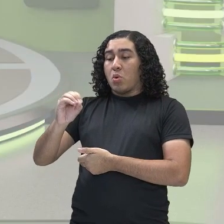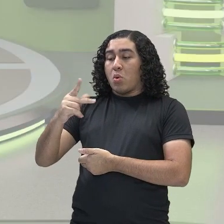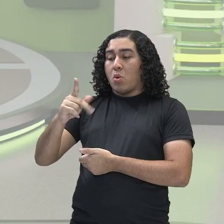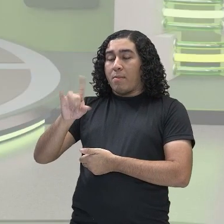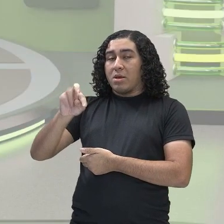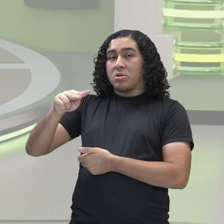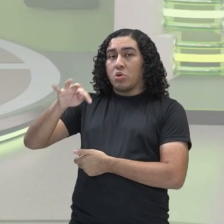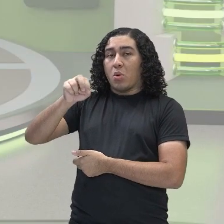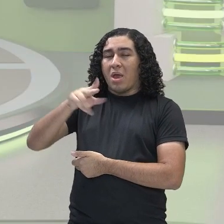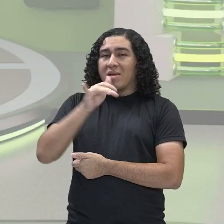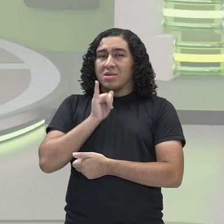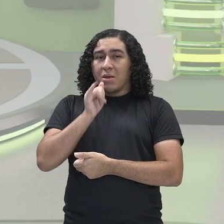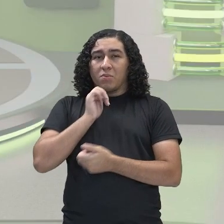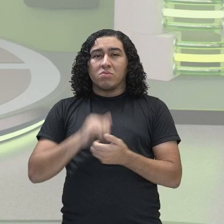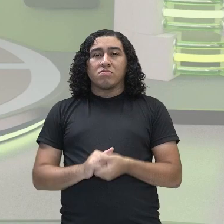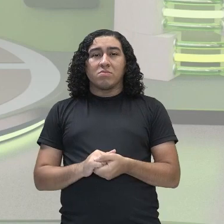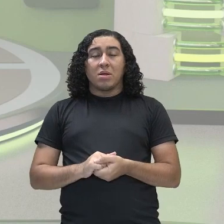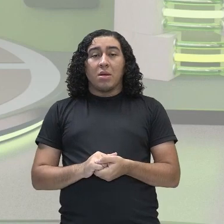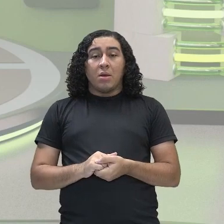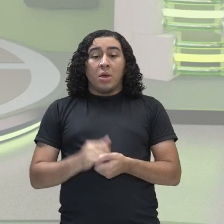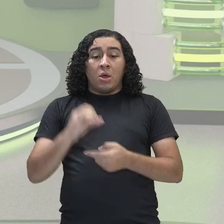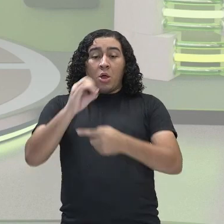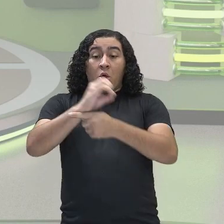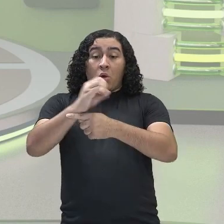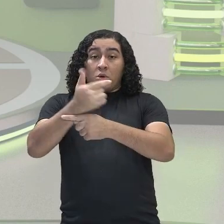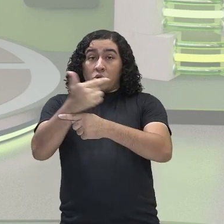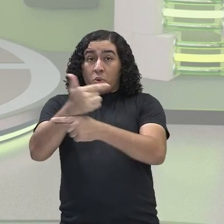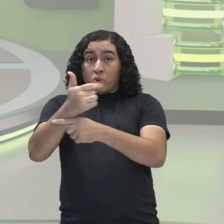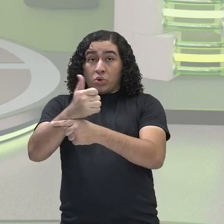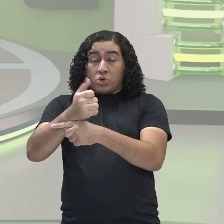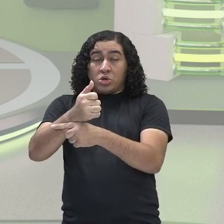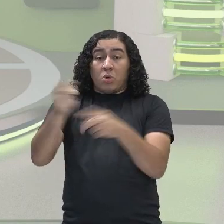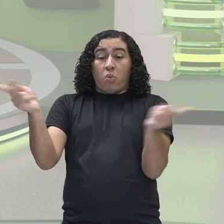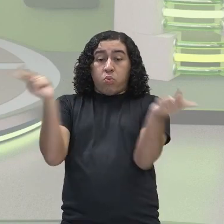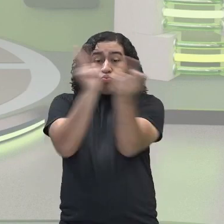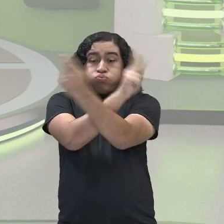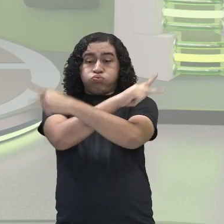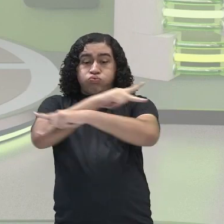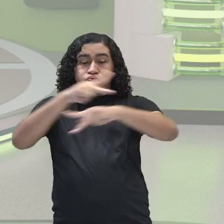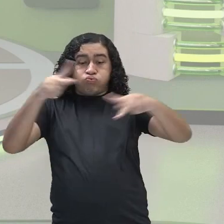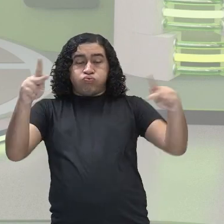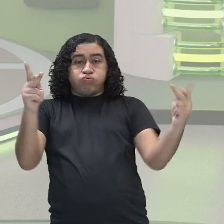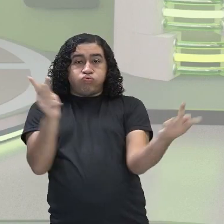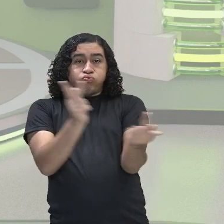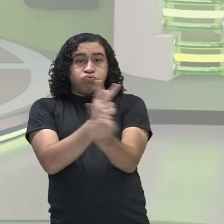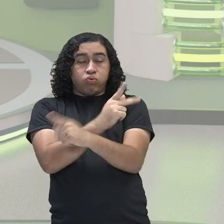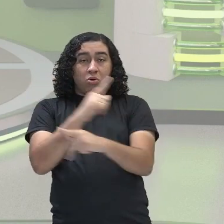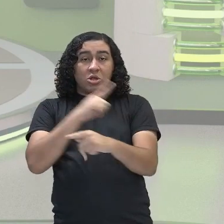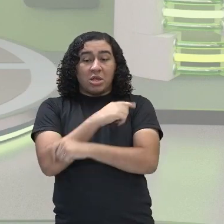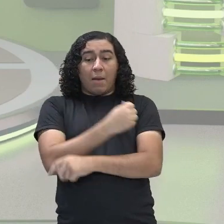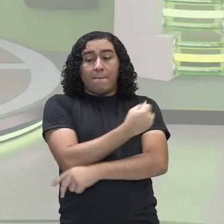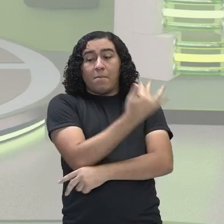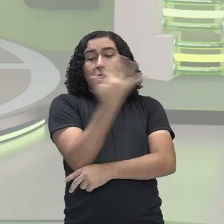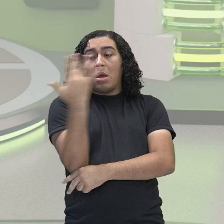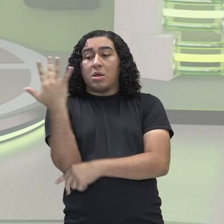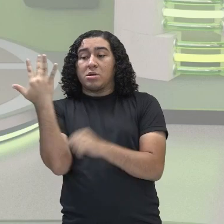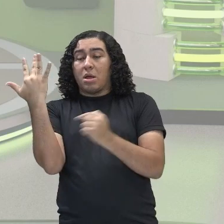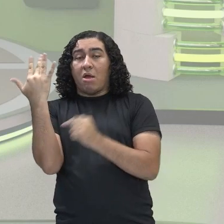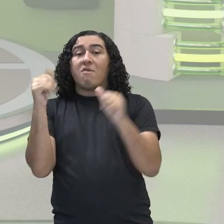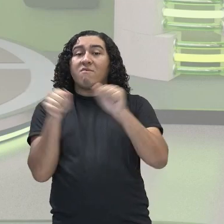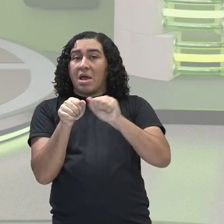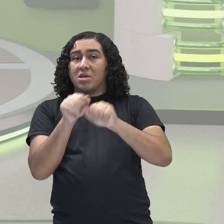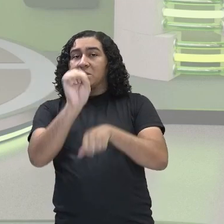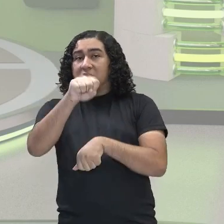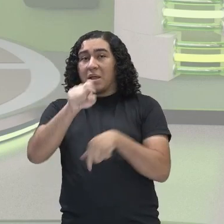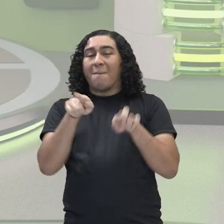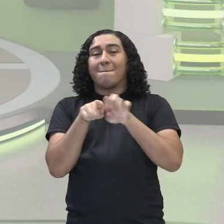deve ter ouvido falar, por exemplo, que o oxigênio presente na atmosfera é produzido pelas plantas. Na verdade é sim, mas a